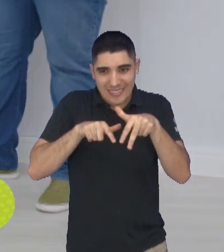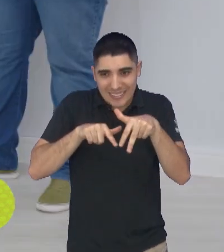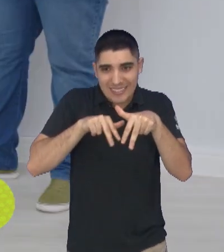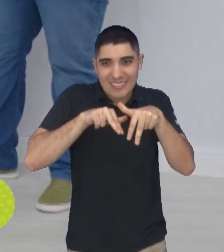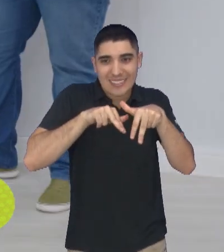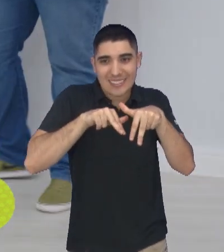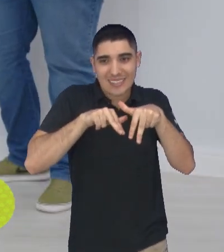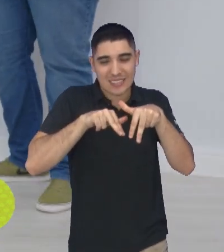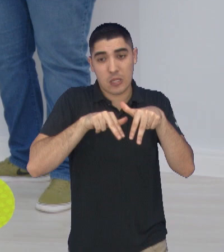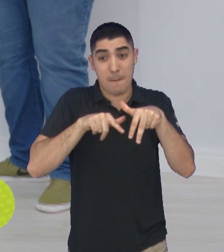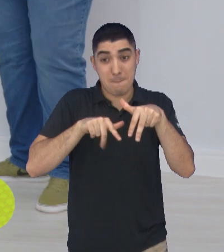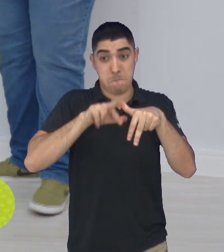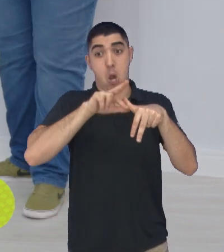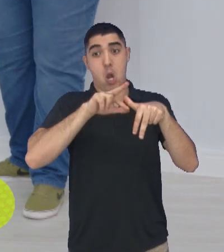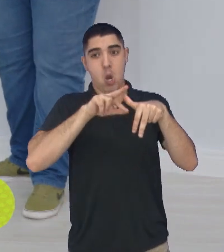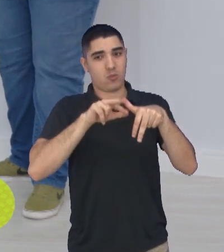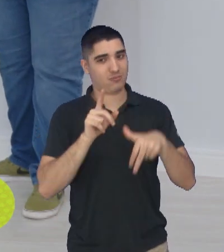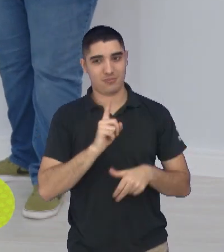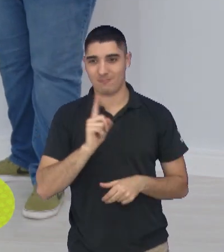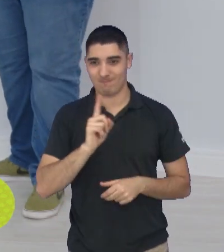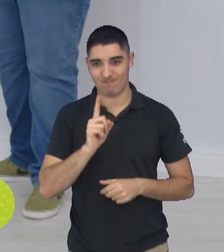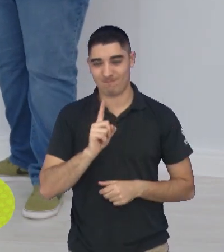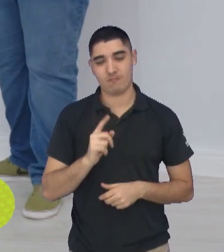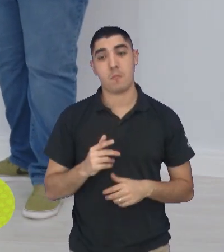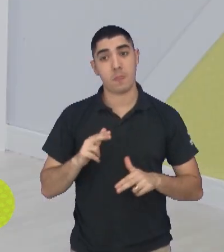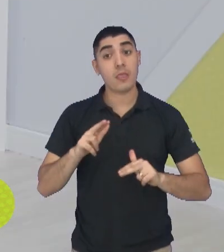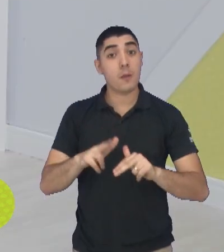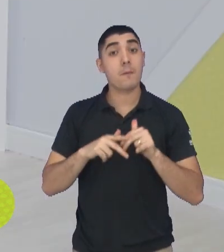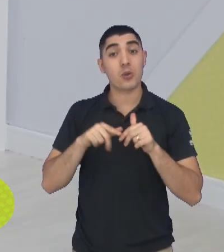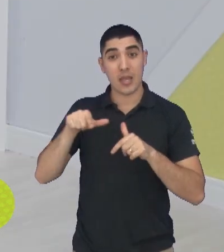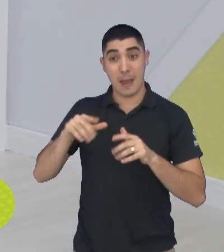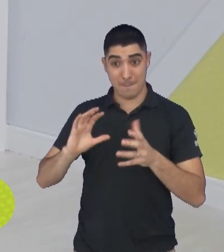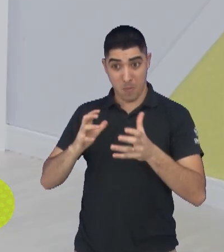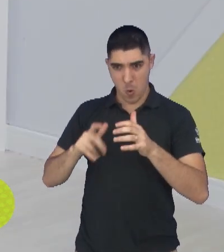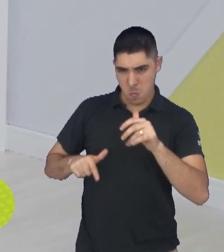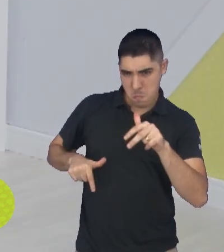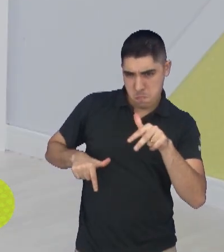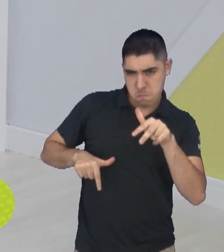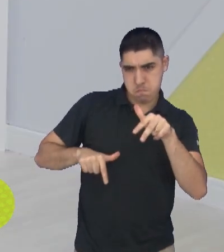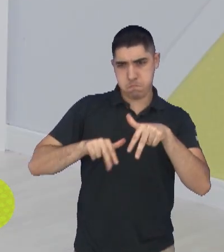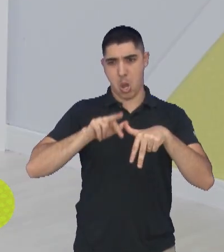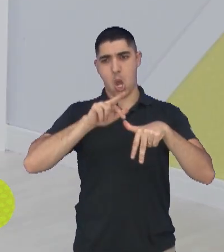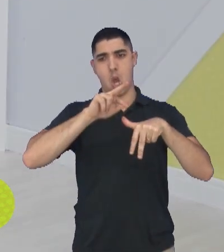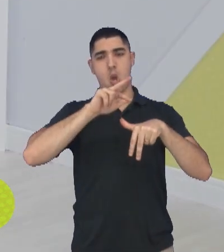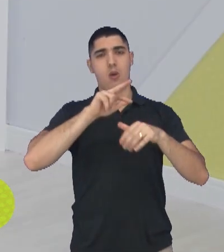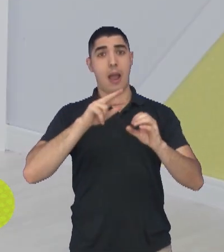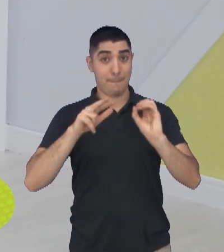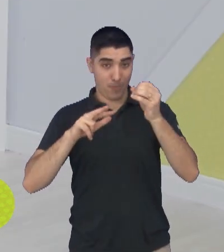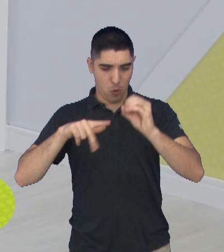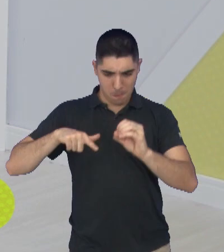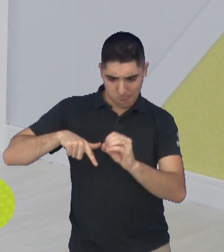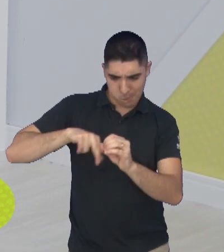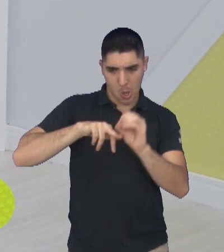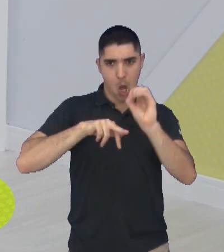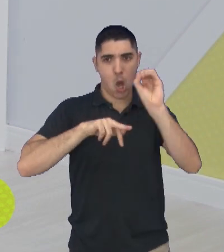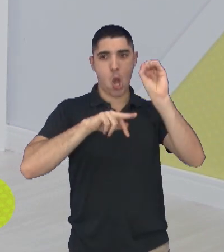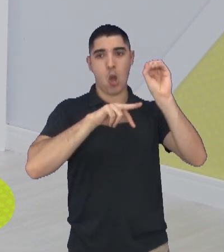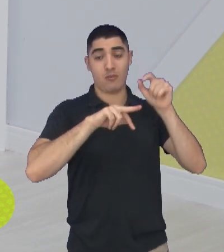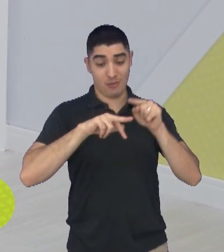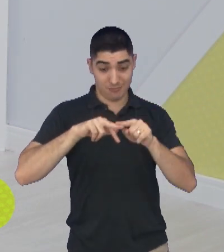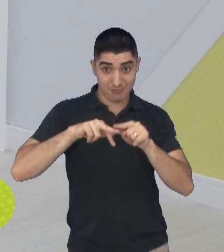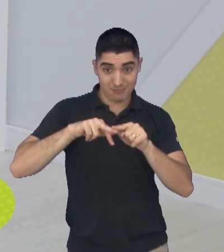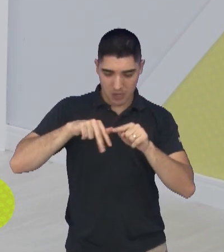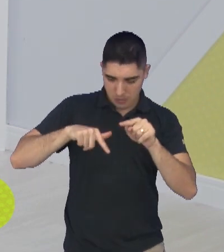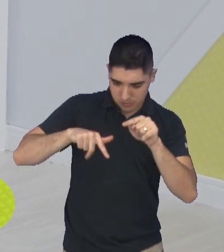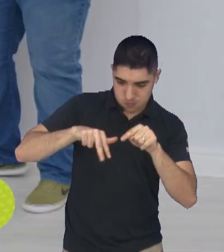né? Exatamente, ele não fez aquele movimento. Obviamente, quando o cara vai dar um bico na bola, a perna sobe, né? Vai lá em cima. Ele não, ele fez um movimento, digamos,